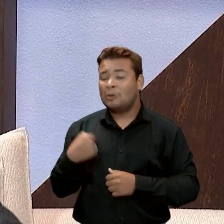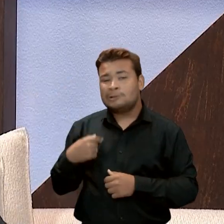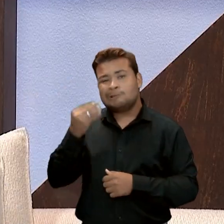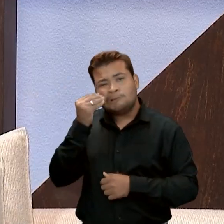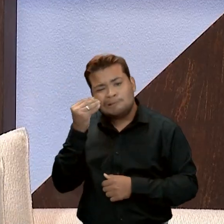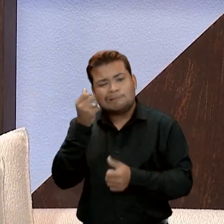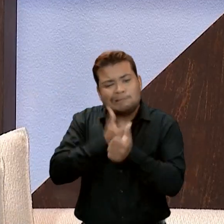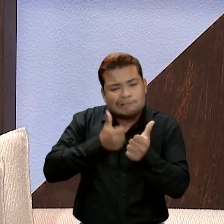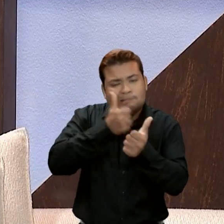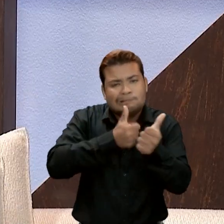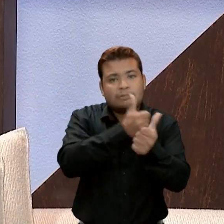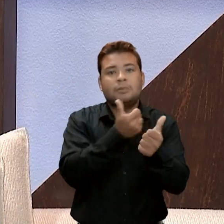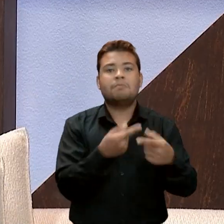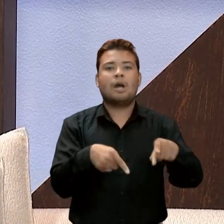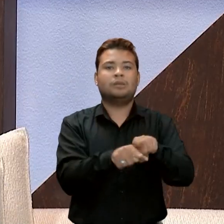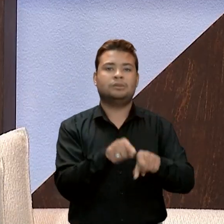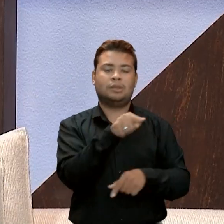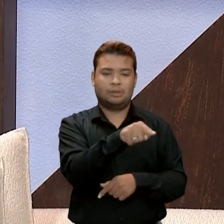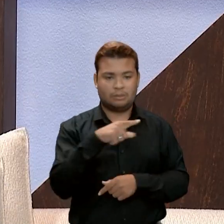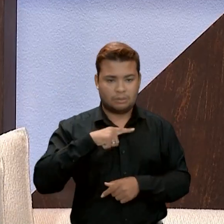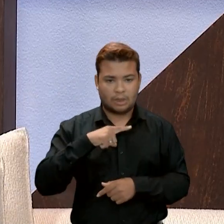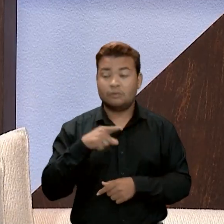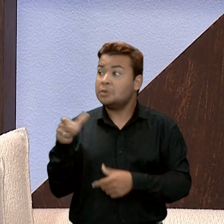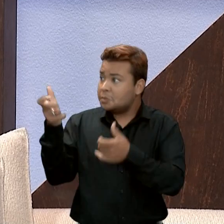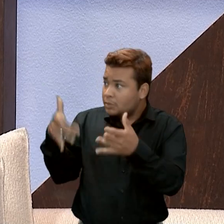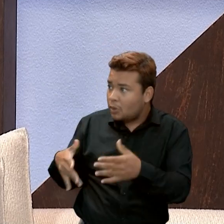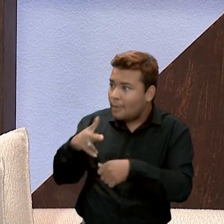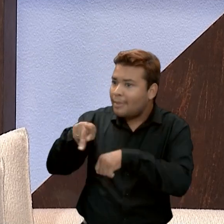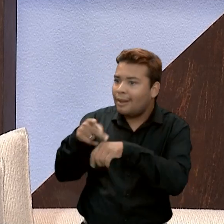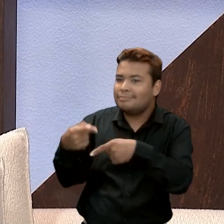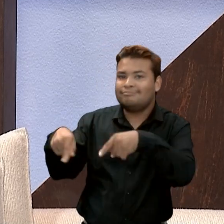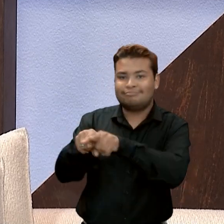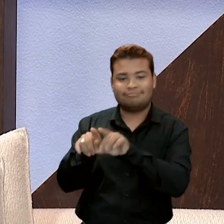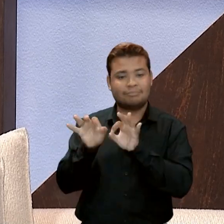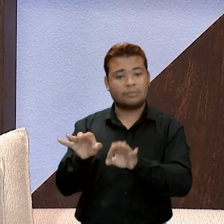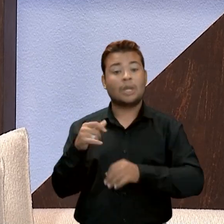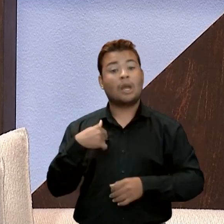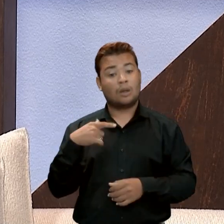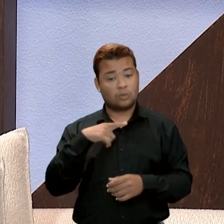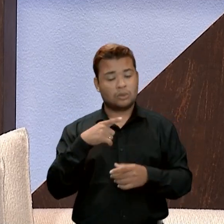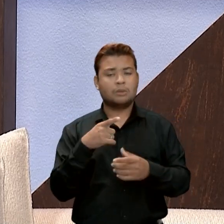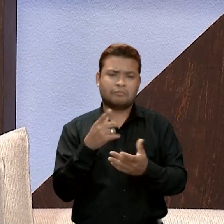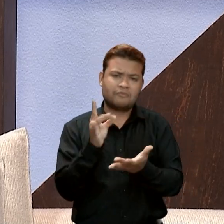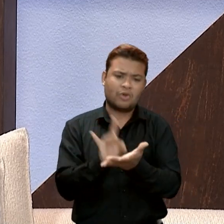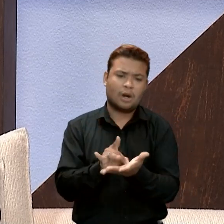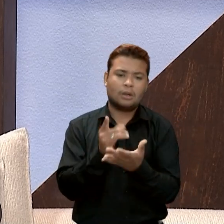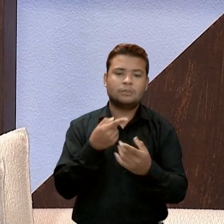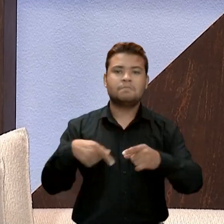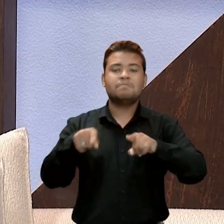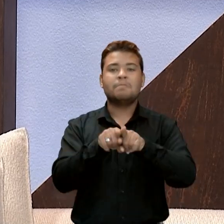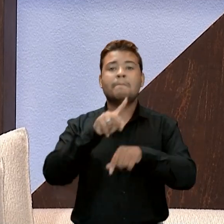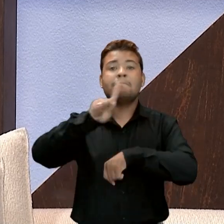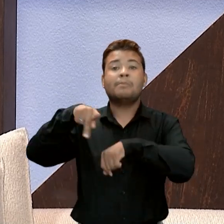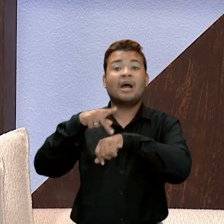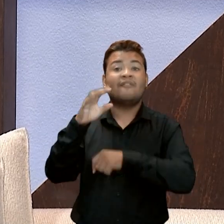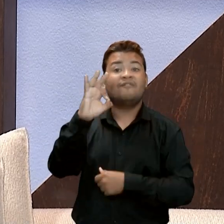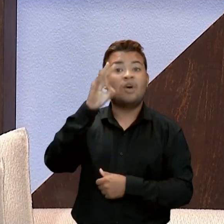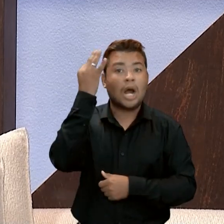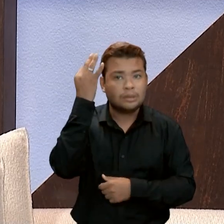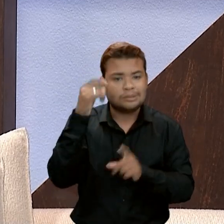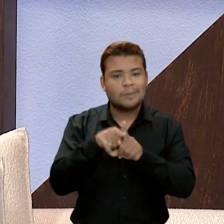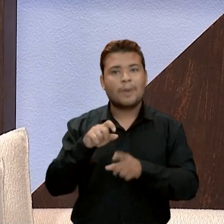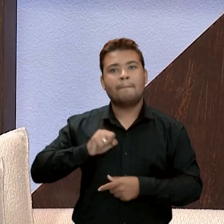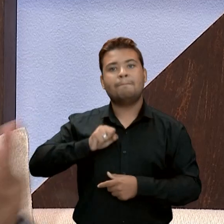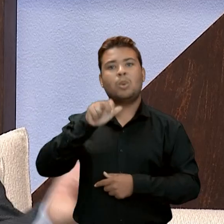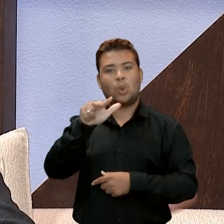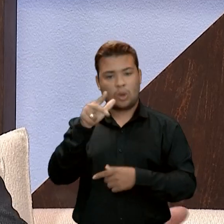Você falou em internacionalização. Hoje, particularmente, eu tenho uma parceria a gente tem uma parceria com a França e com